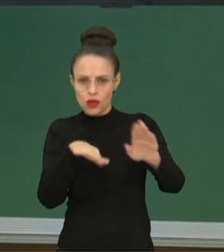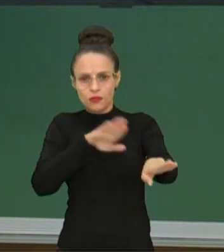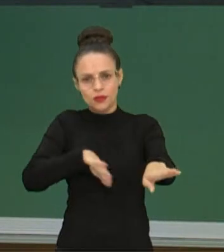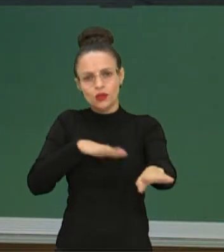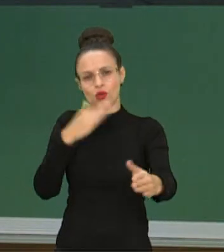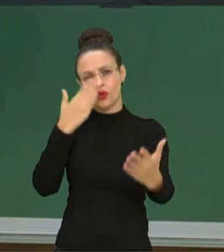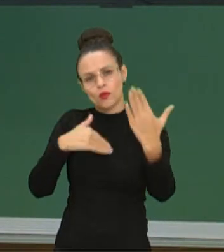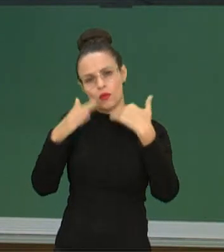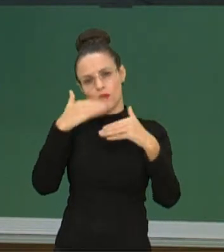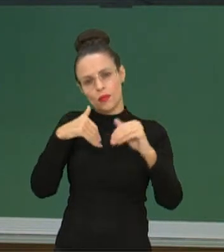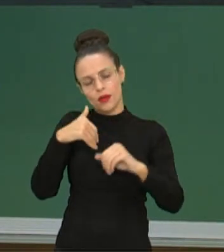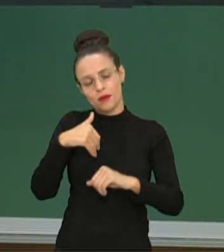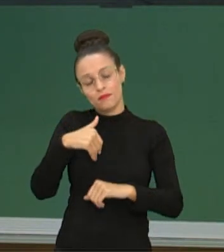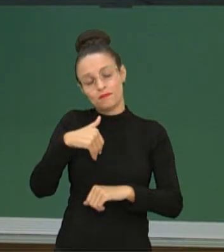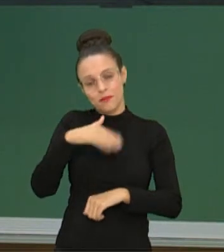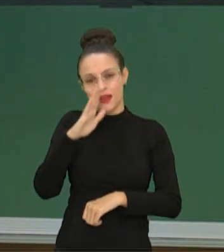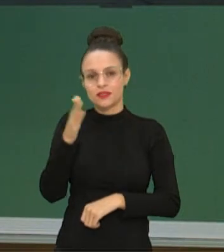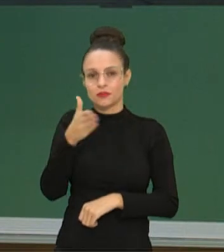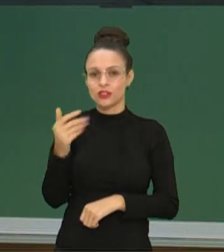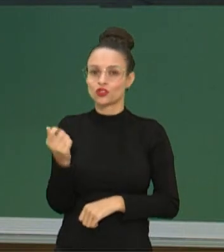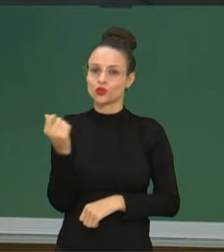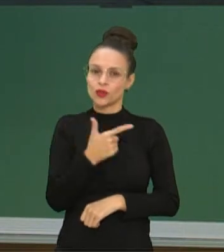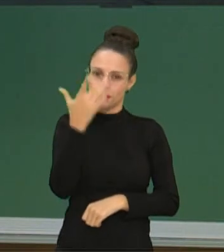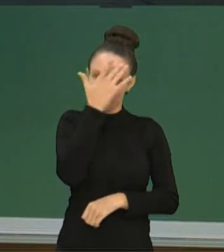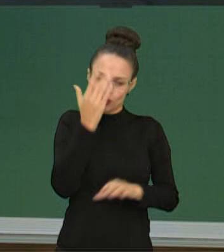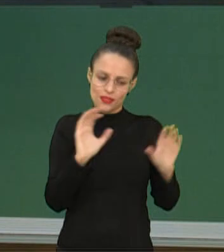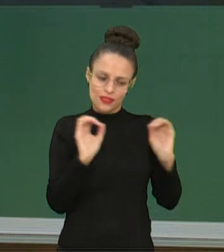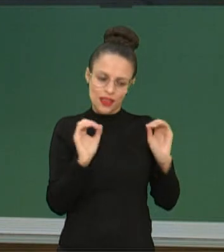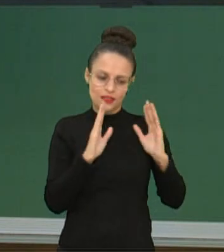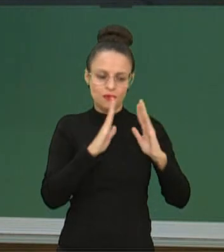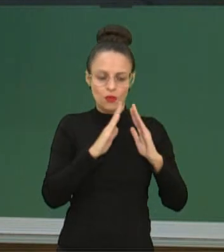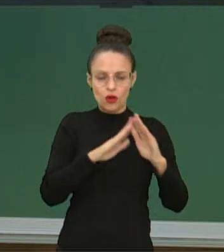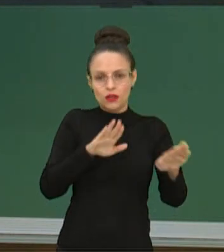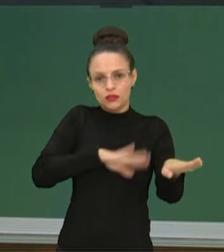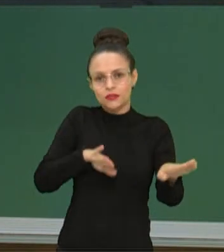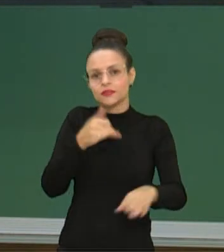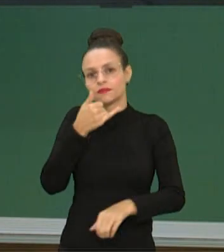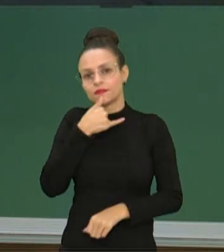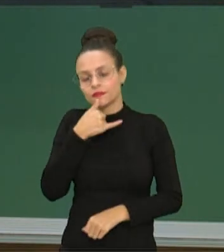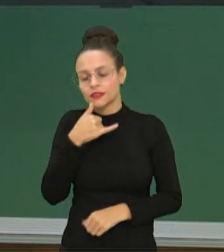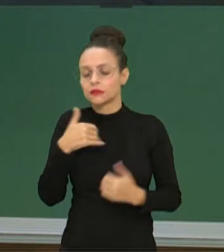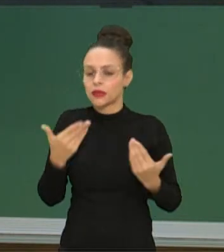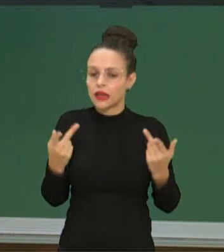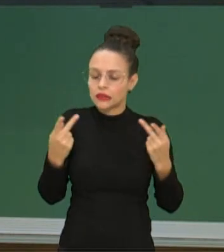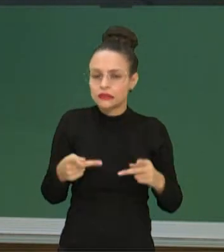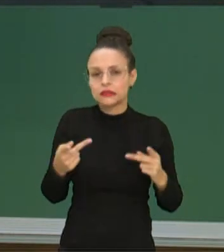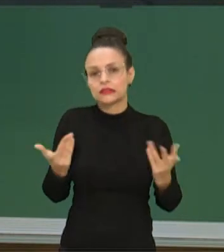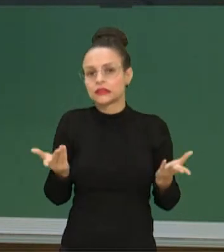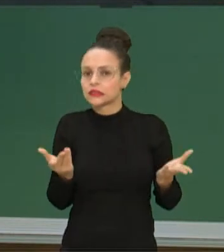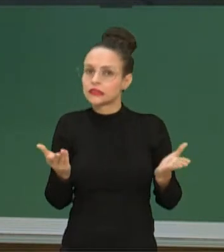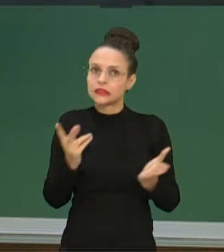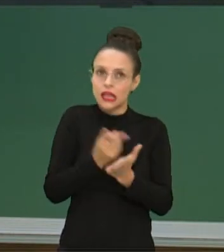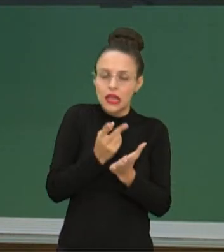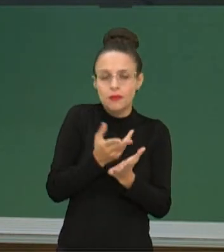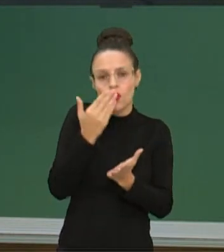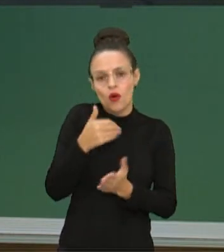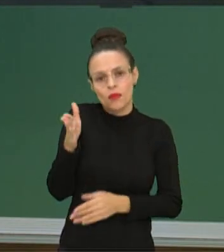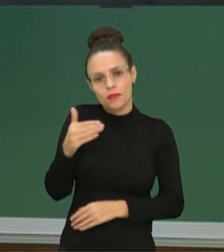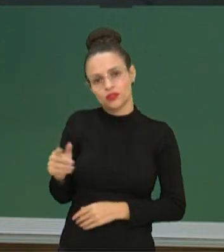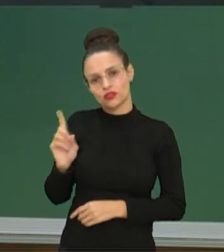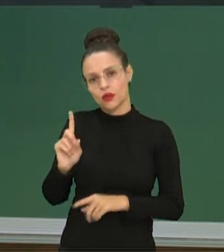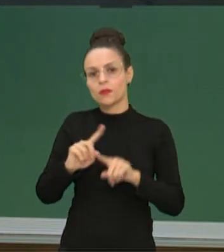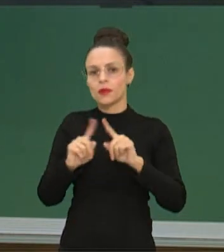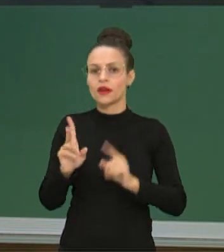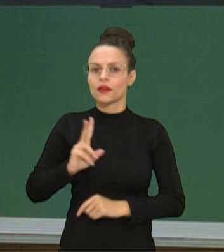muito mais peixe do que a gente que não está no litoral. Infelizmente, não é sempre que a gente consome esse tipo de alimento. Mas a vitamina